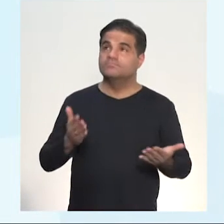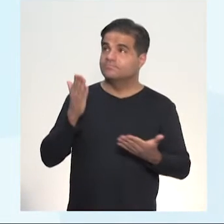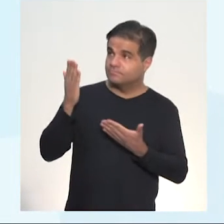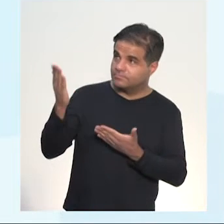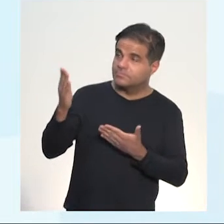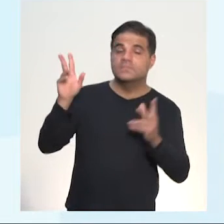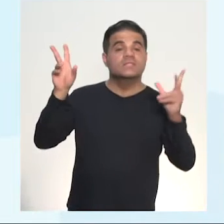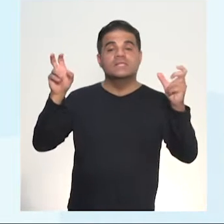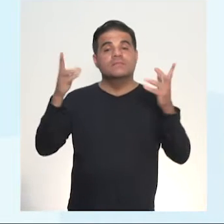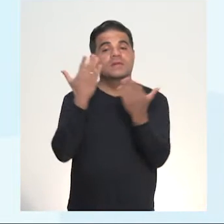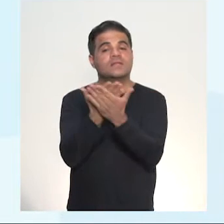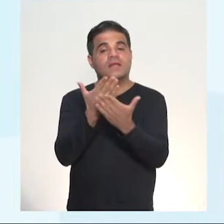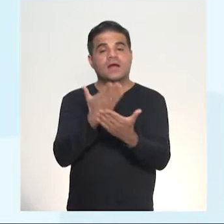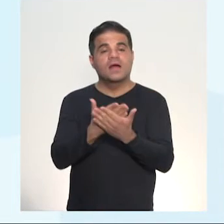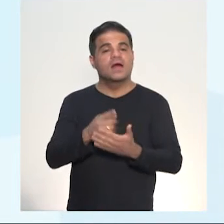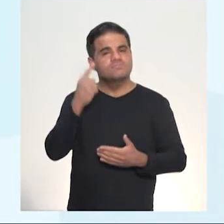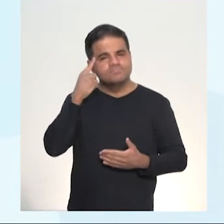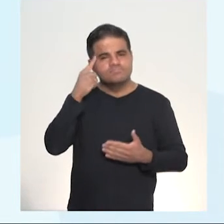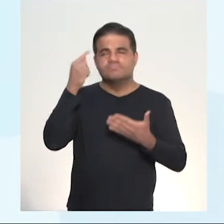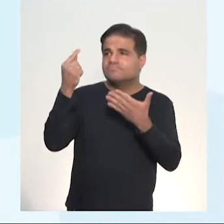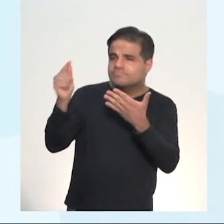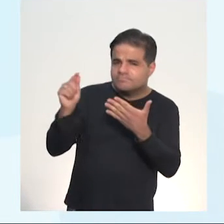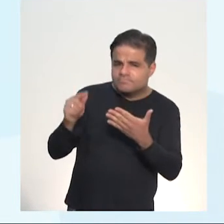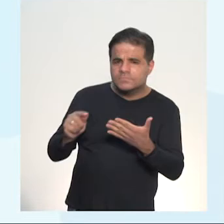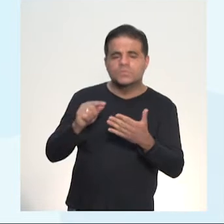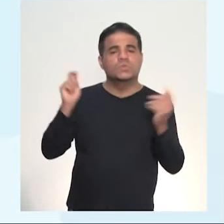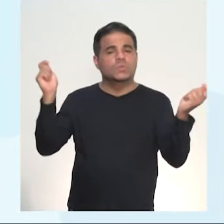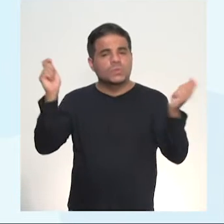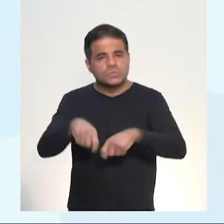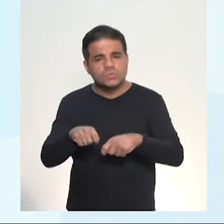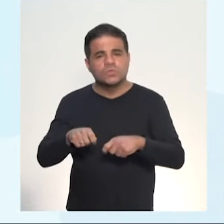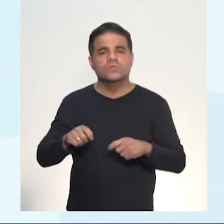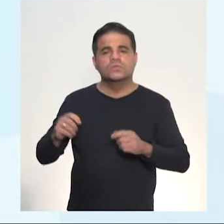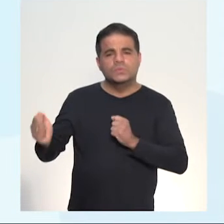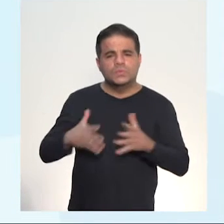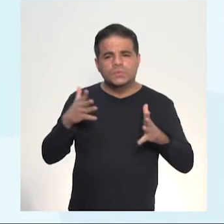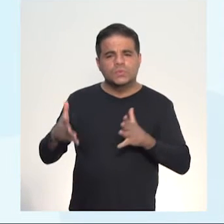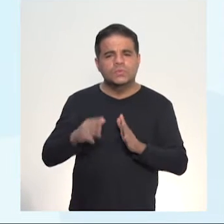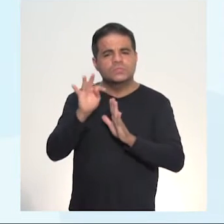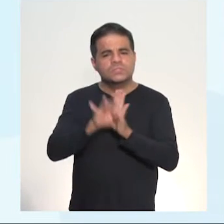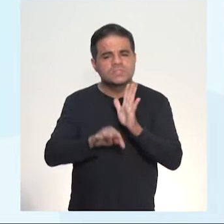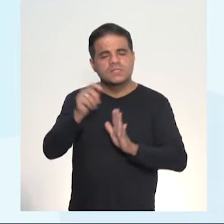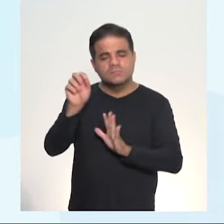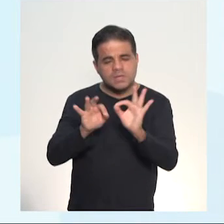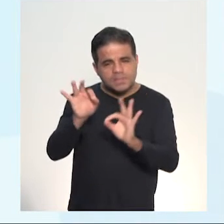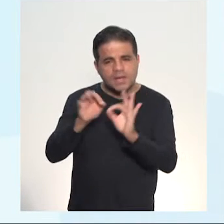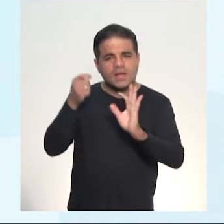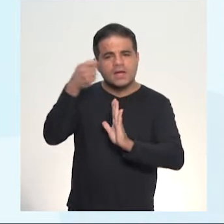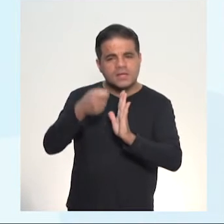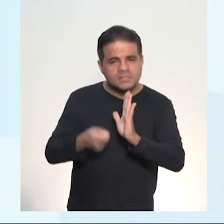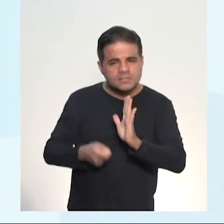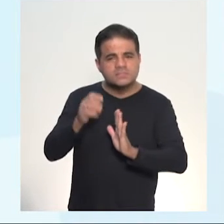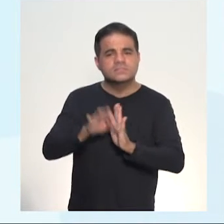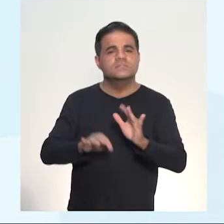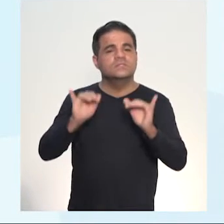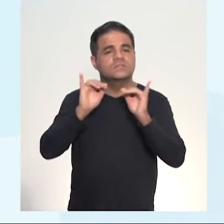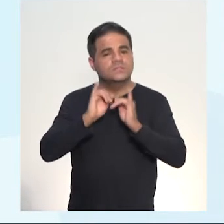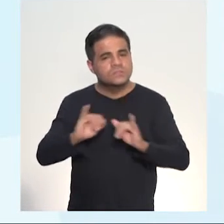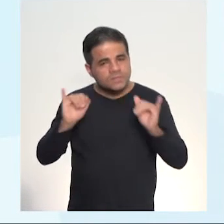o tema da aula está aí, ó, consideração das condições de produção de texto de divulgação